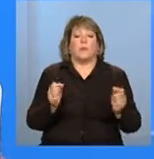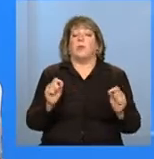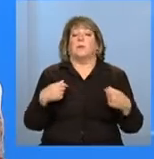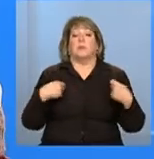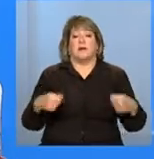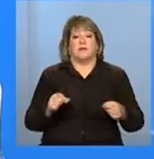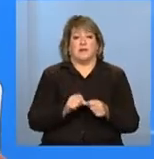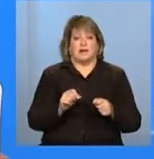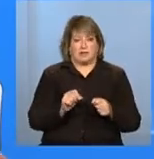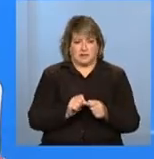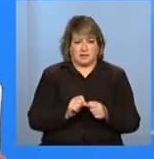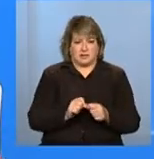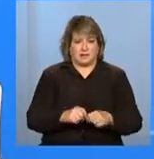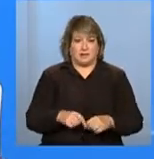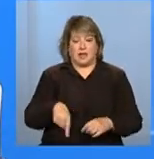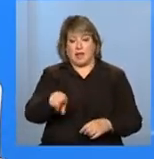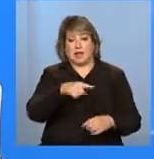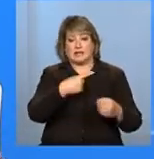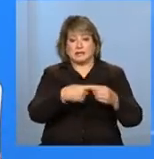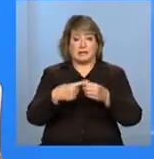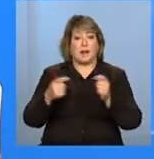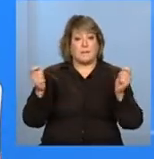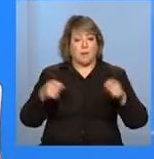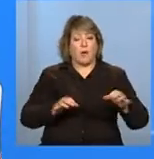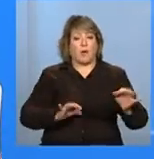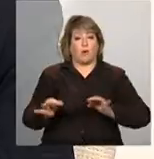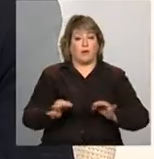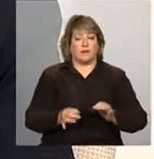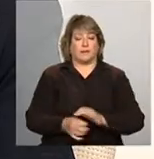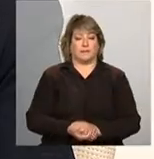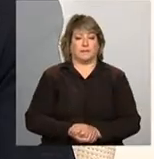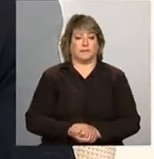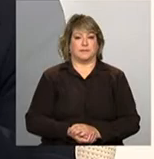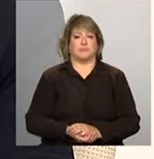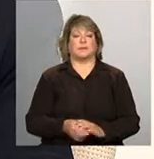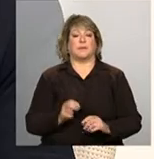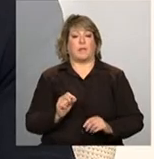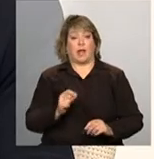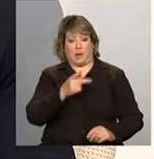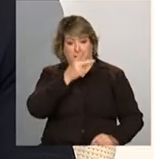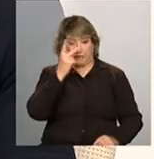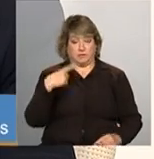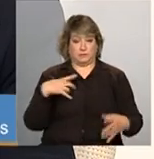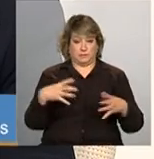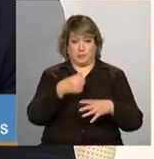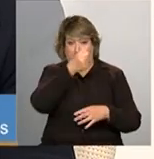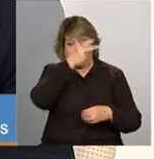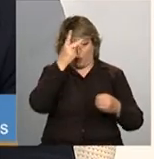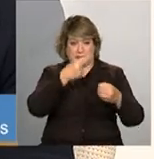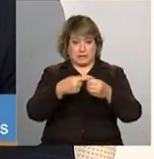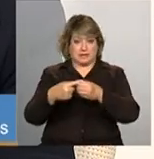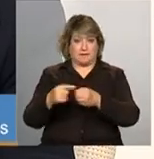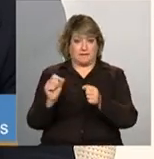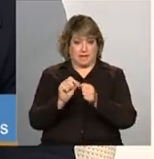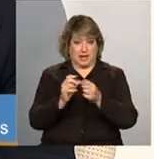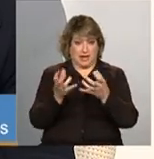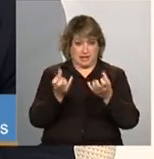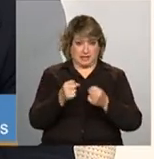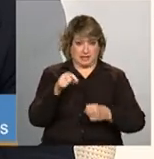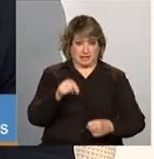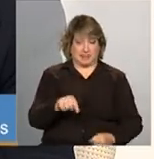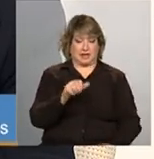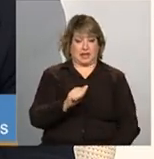dar uma orientação para que essas cidades possam se organizar? Sim. As pessoas, então, os municípios que fizeram adesão ao